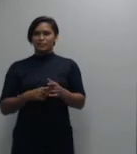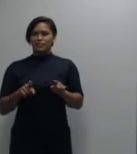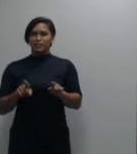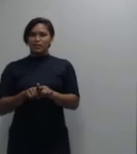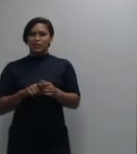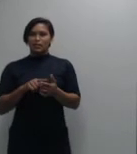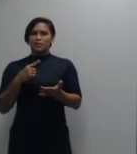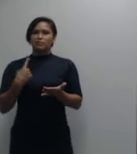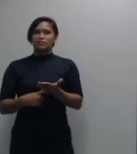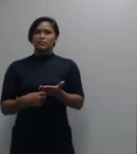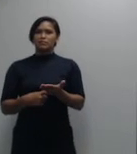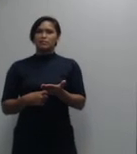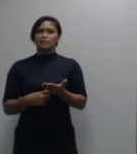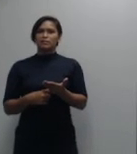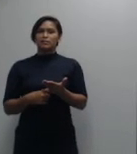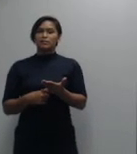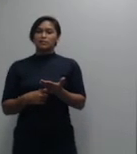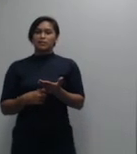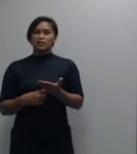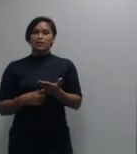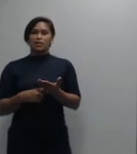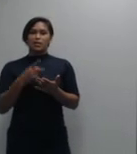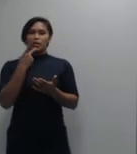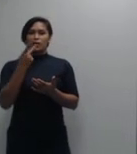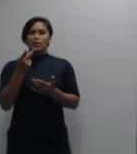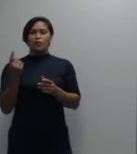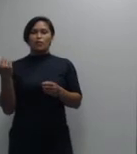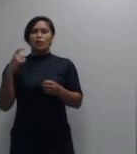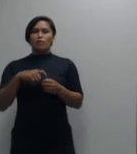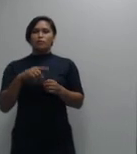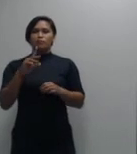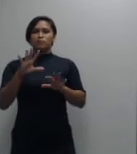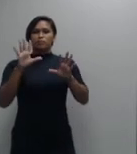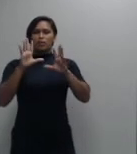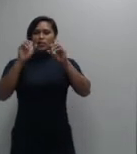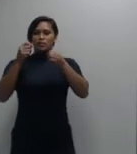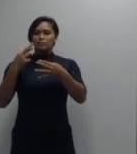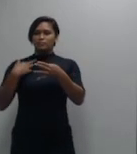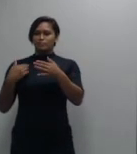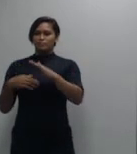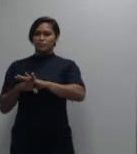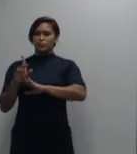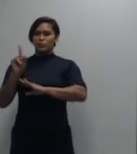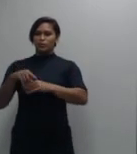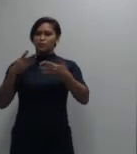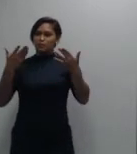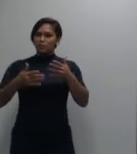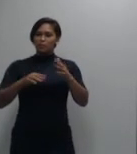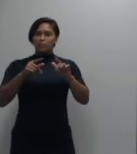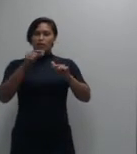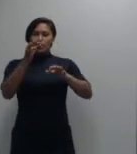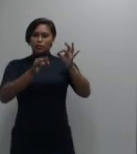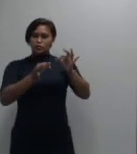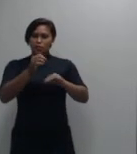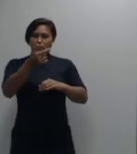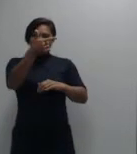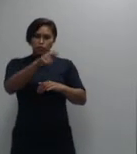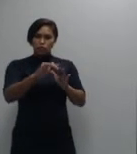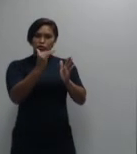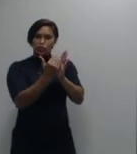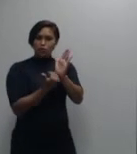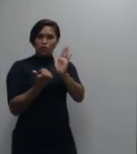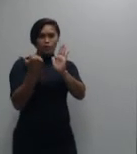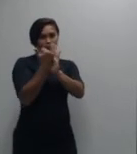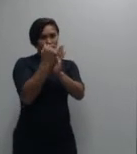tribunal de origem que o Face voltasse ao tribunal de origem para Rei julgamento dos embargos de declaração